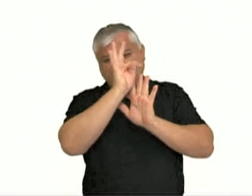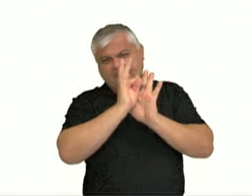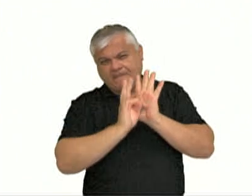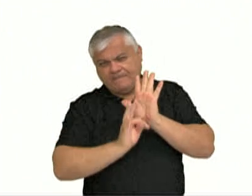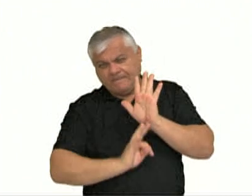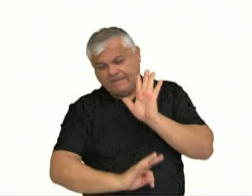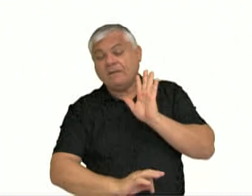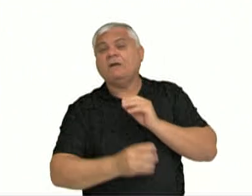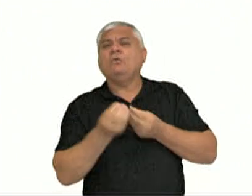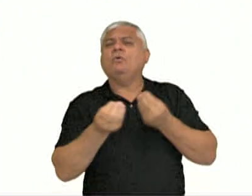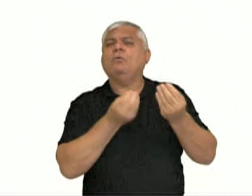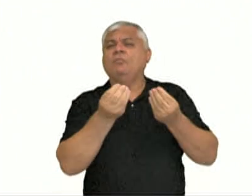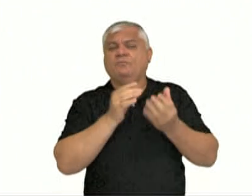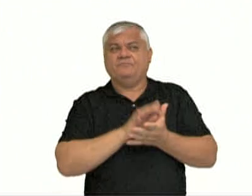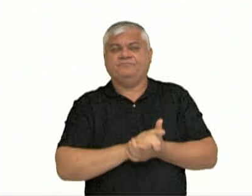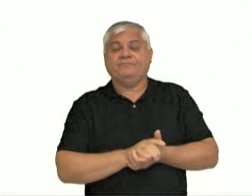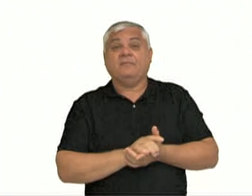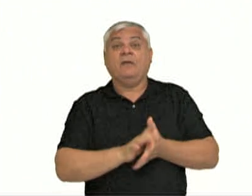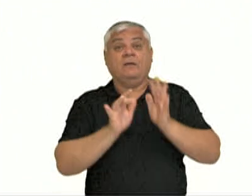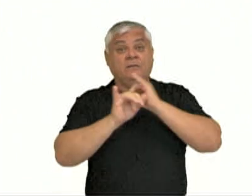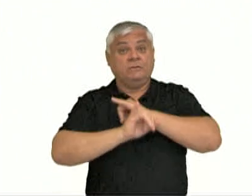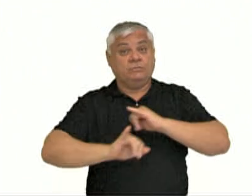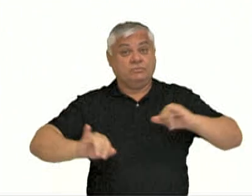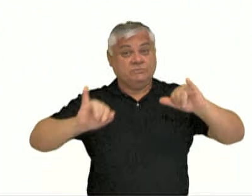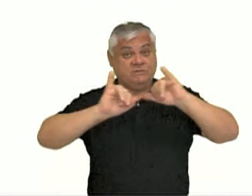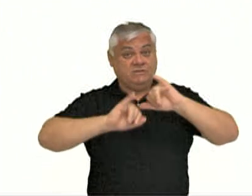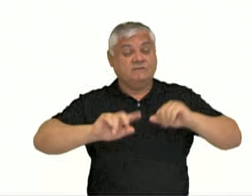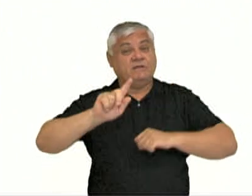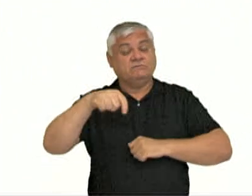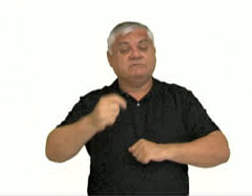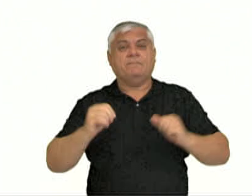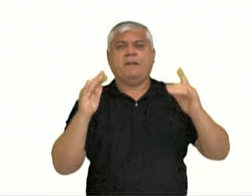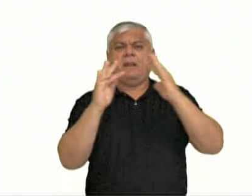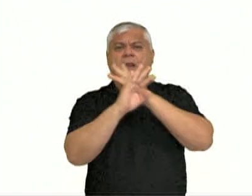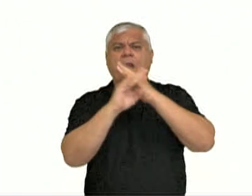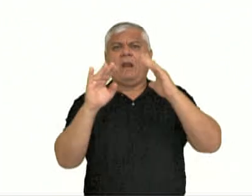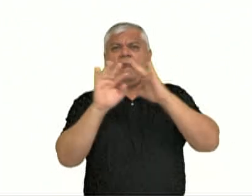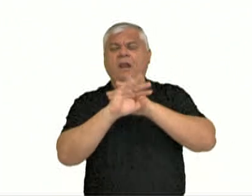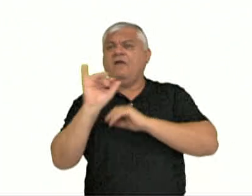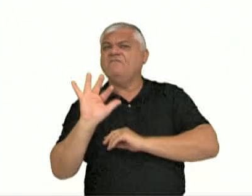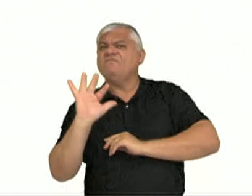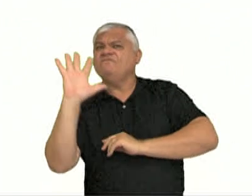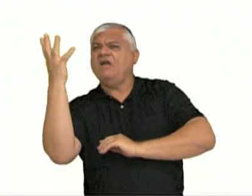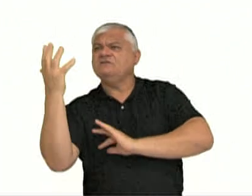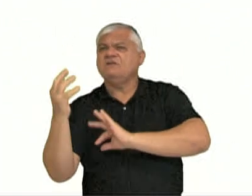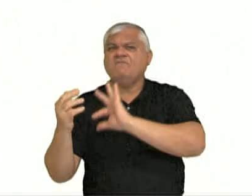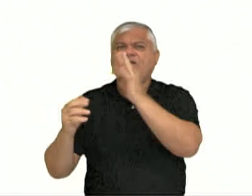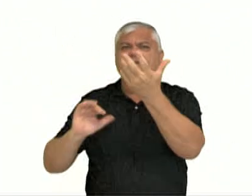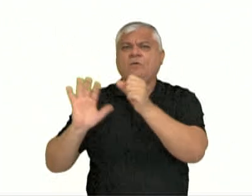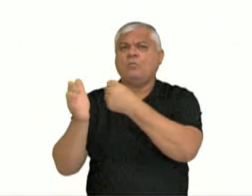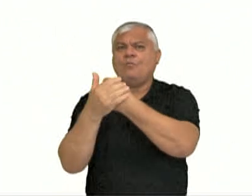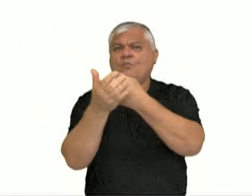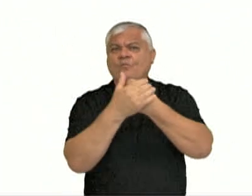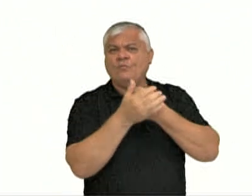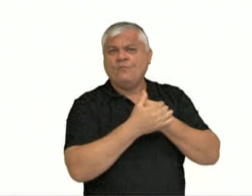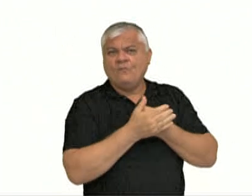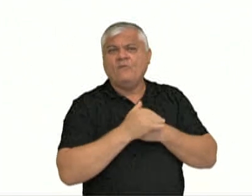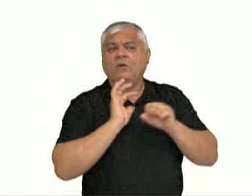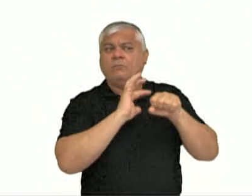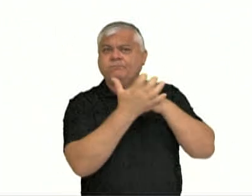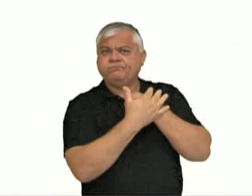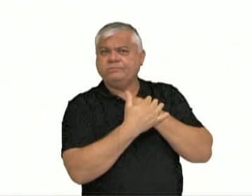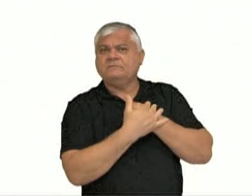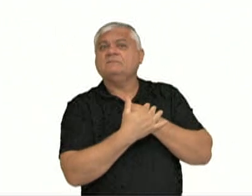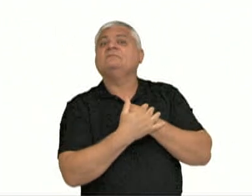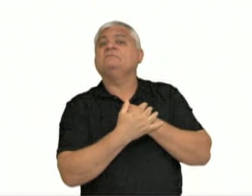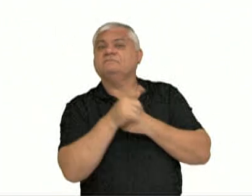que texto será? Uma notícia sobre aglomerações clandestinas na pandemia. Escreva o